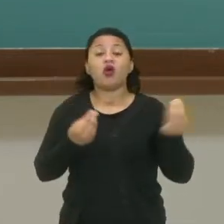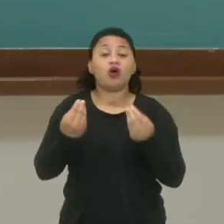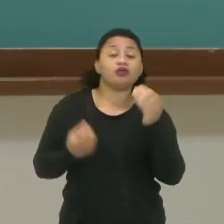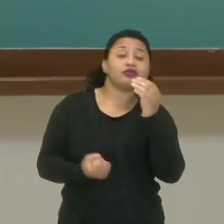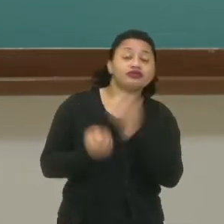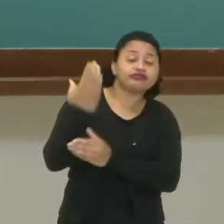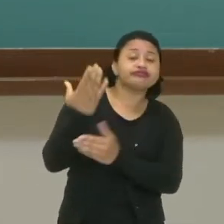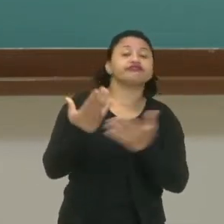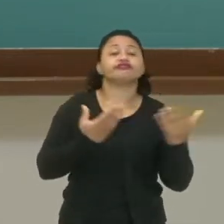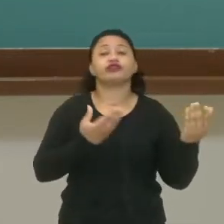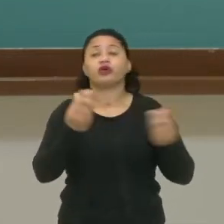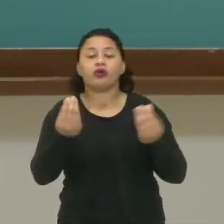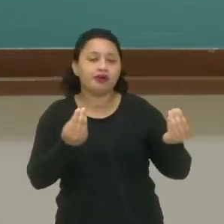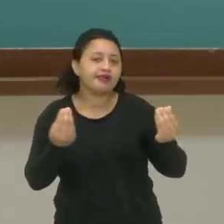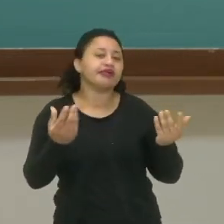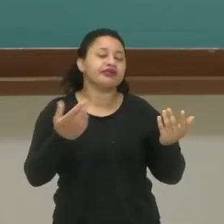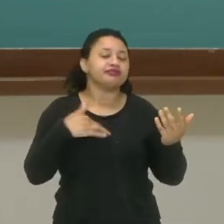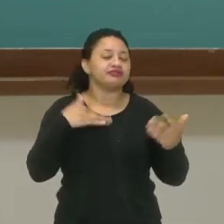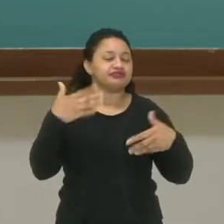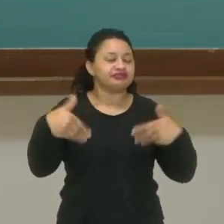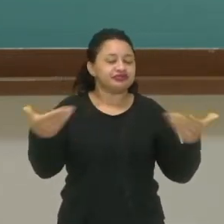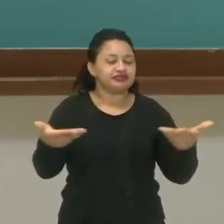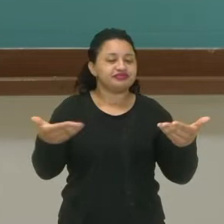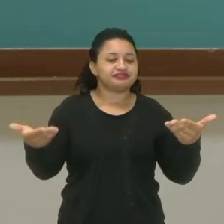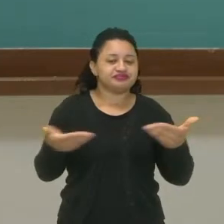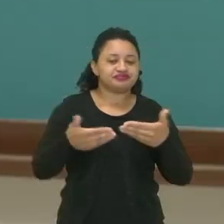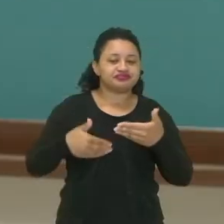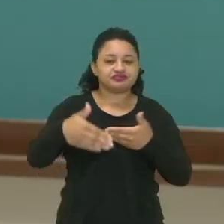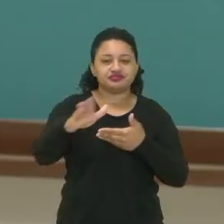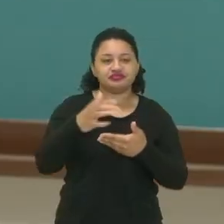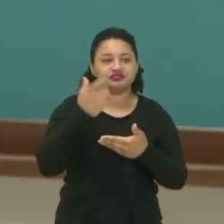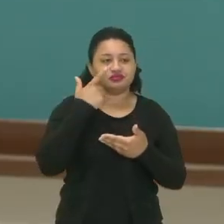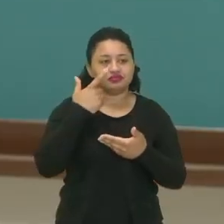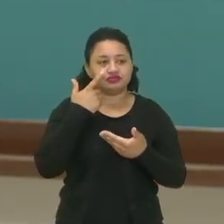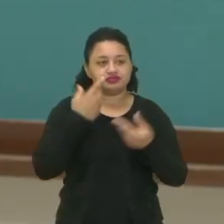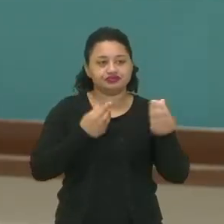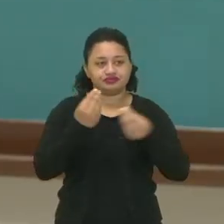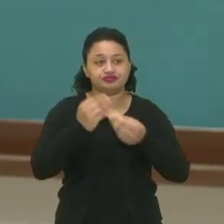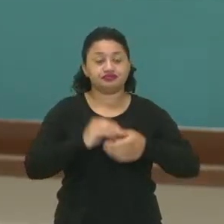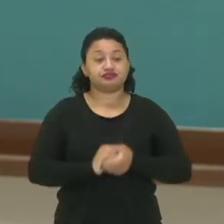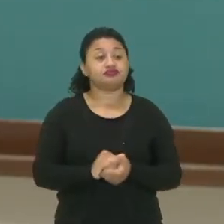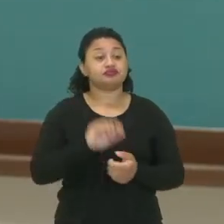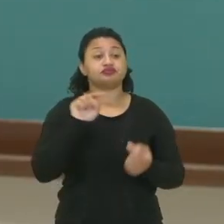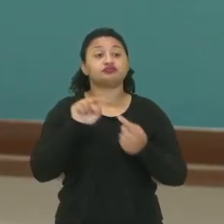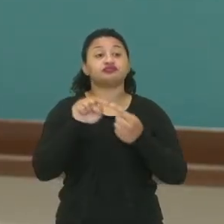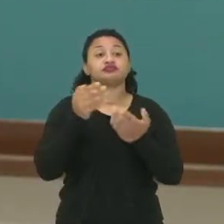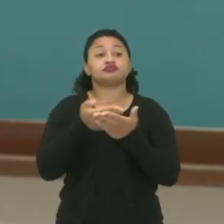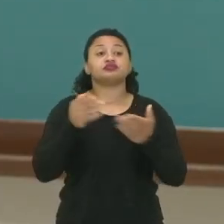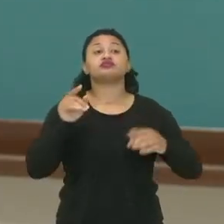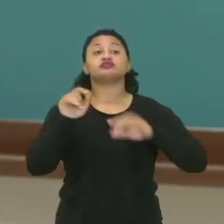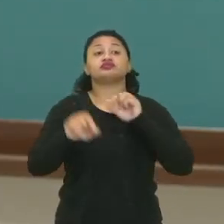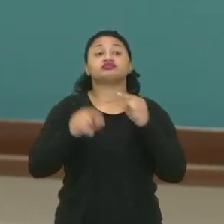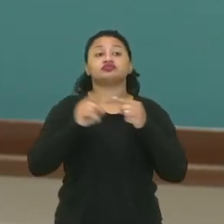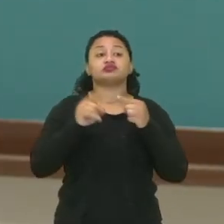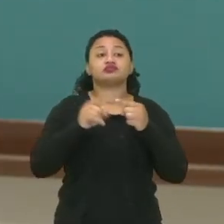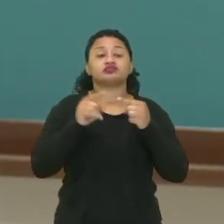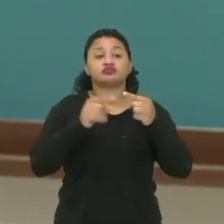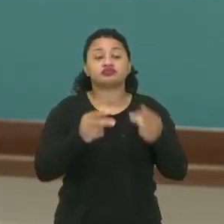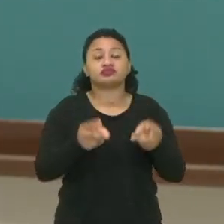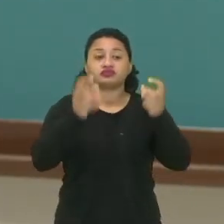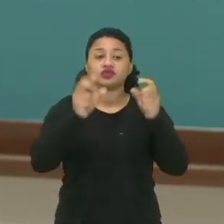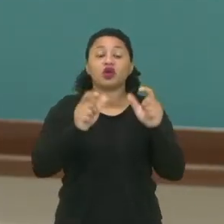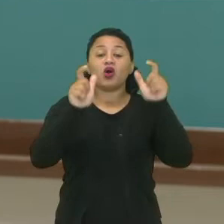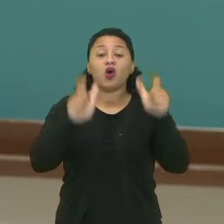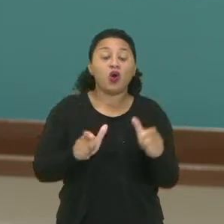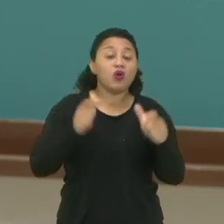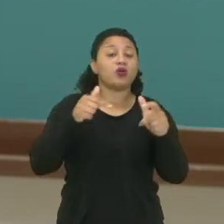continente africano, ok? É isso que a gente vai acompanhar aqui nesse momento. Vamos lá. Então, objetivos da aula: identificar a localização